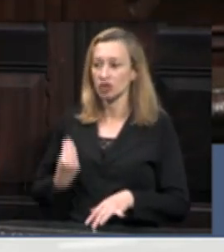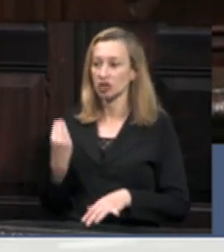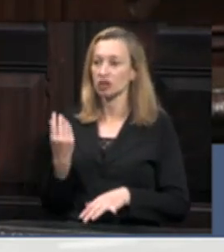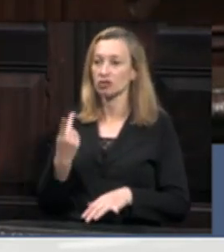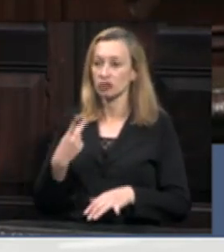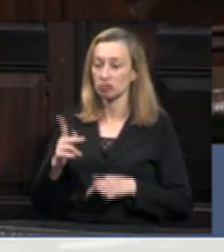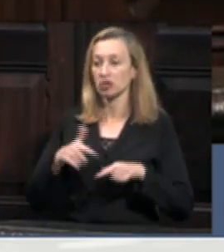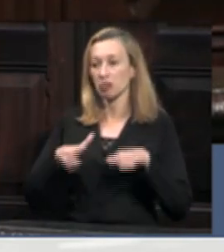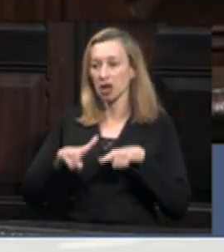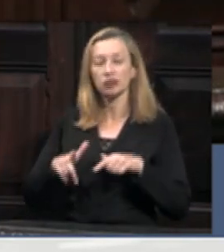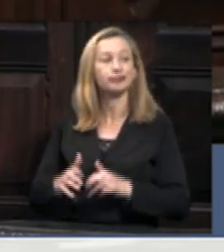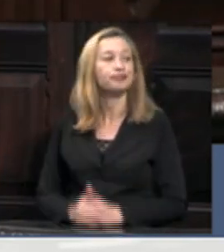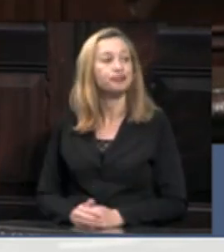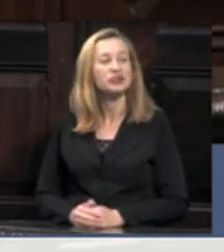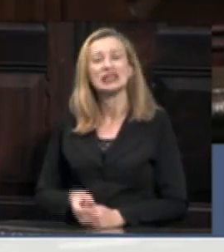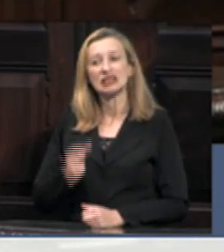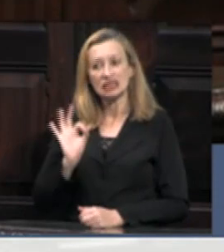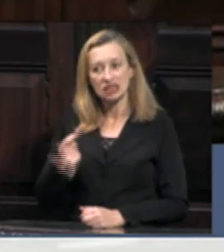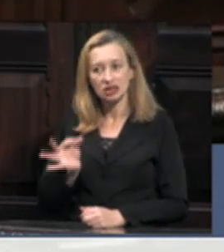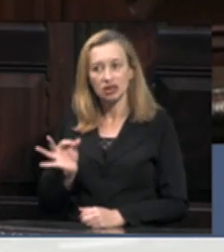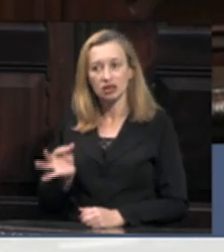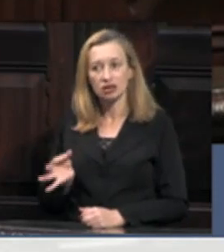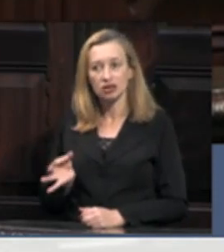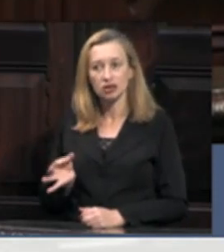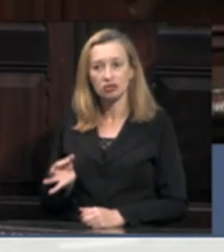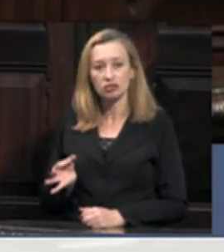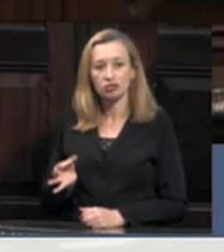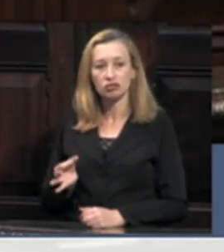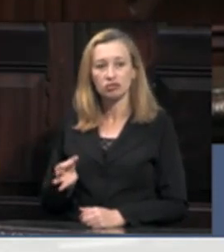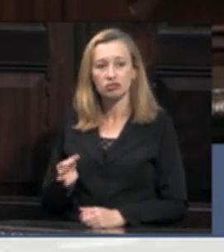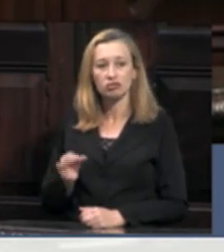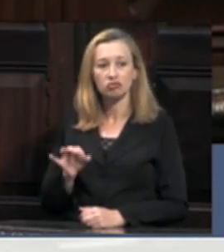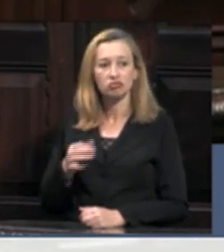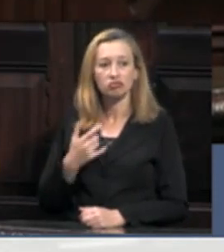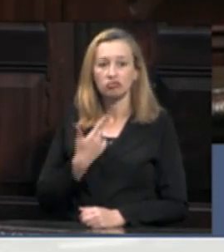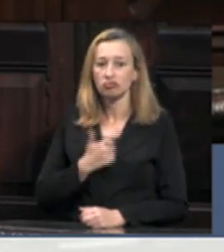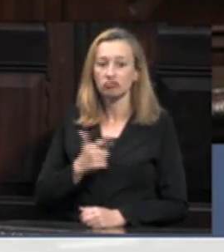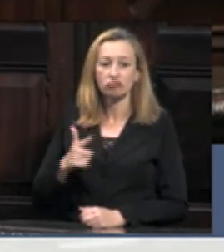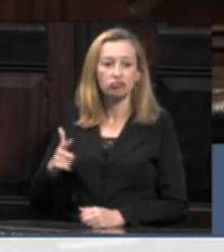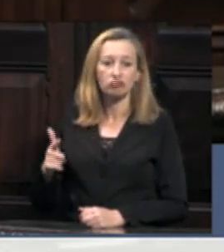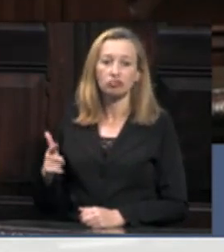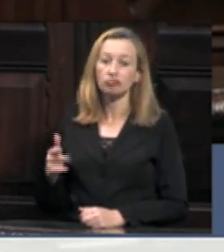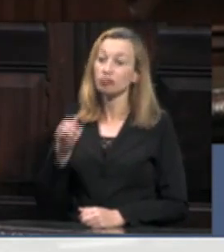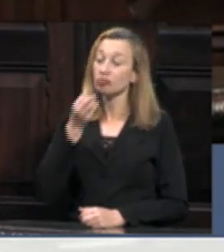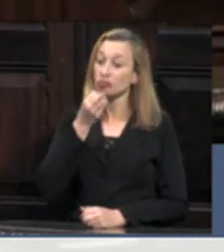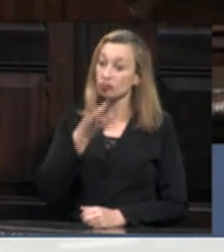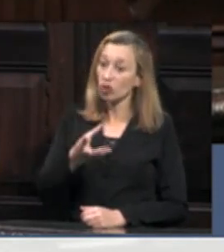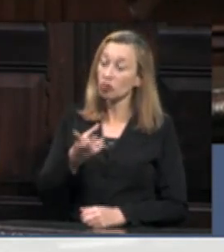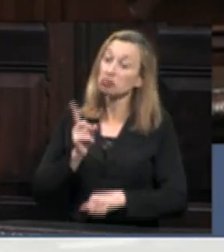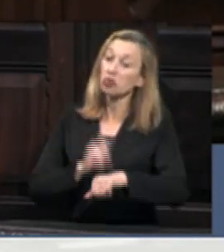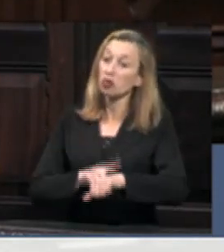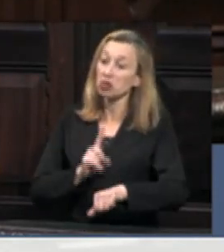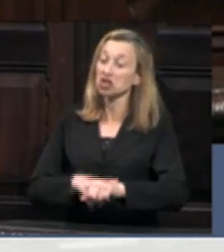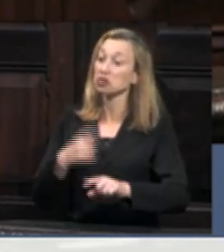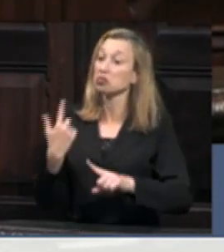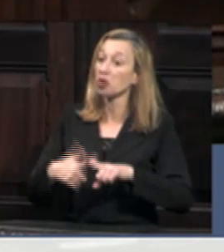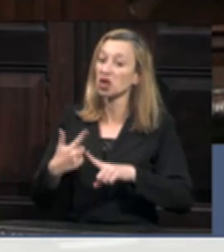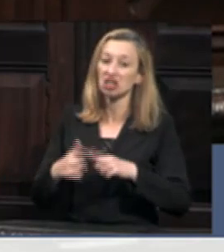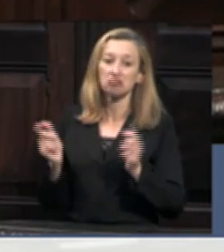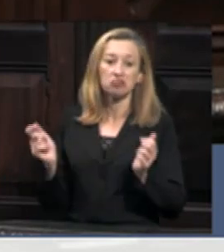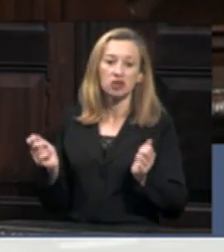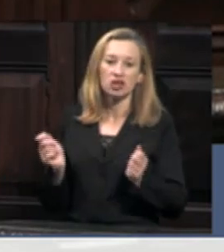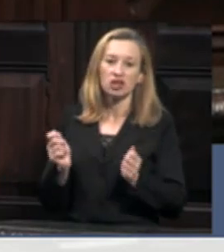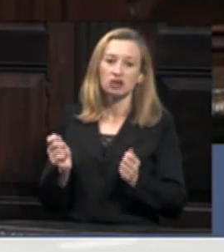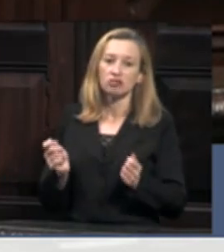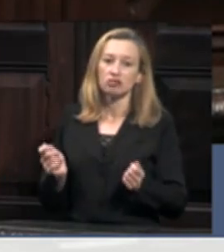certeza, ele não terá boas lembranças desse período, porque não foi capaz